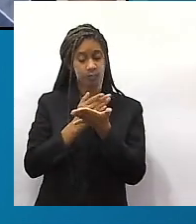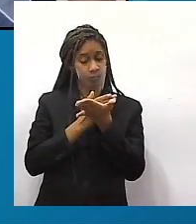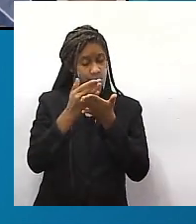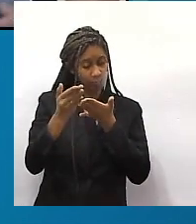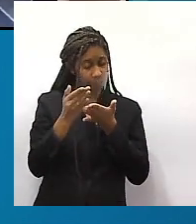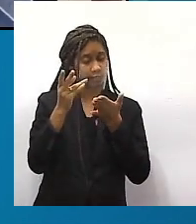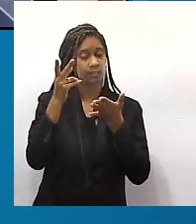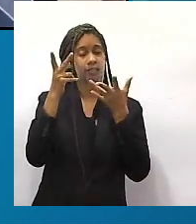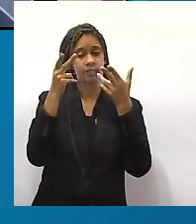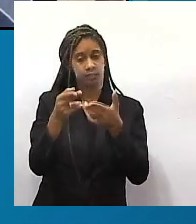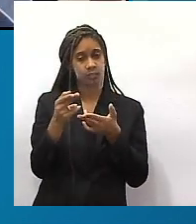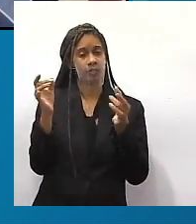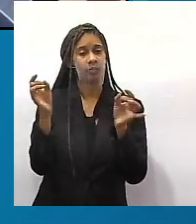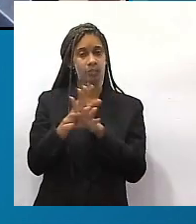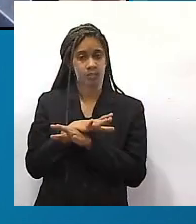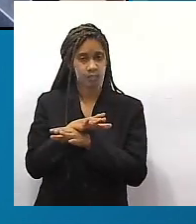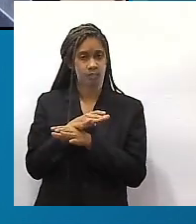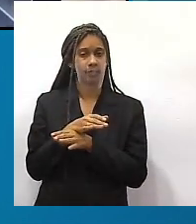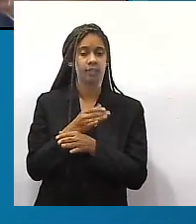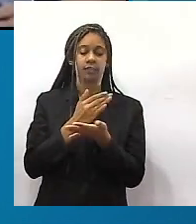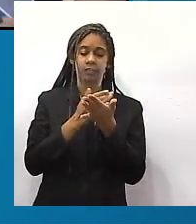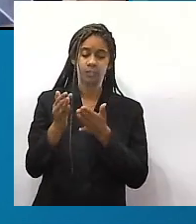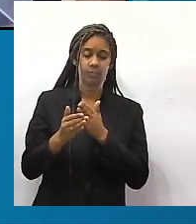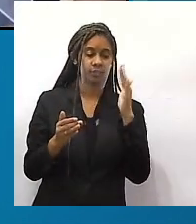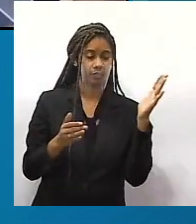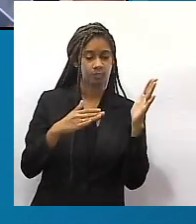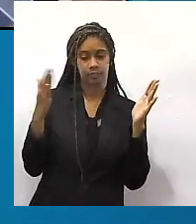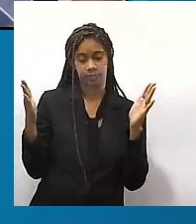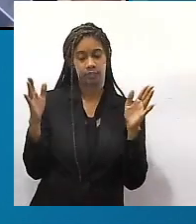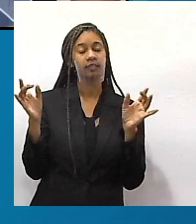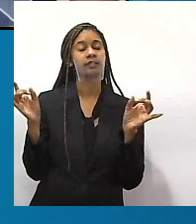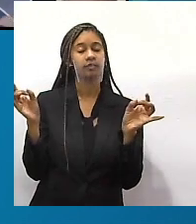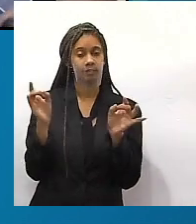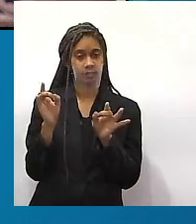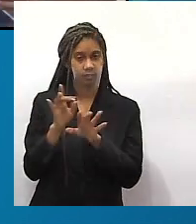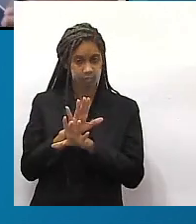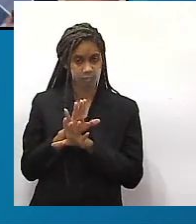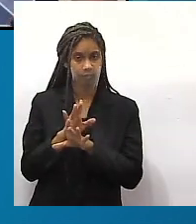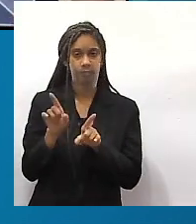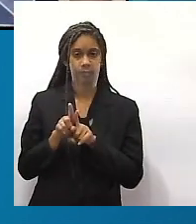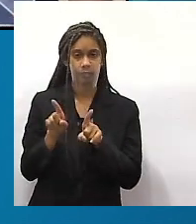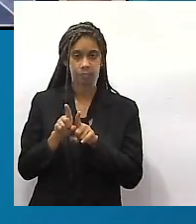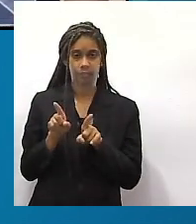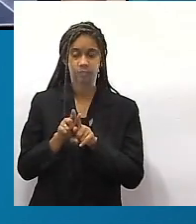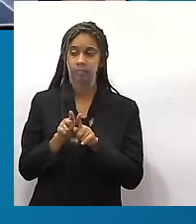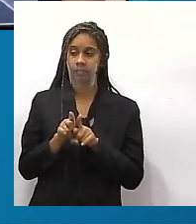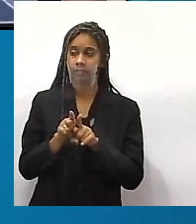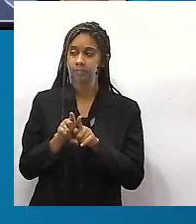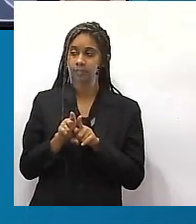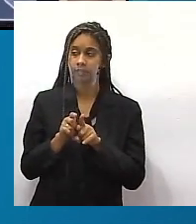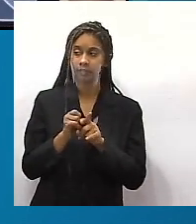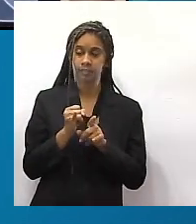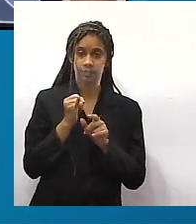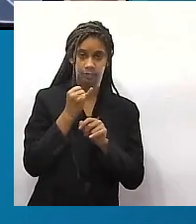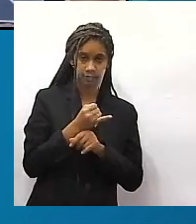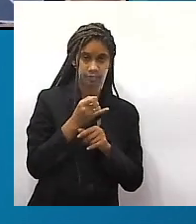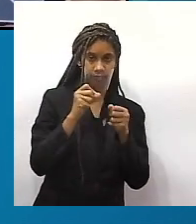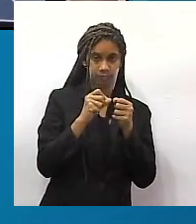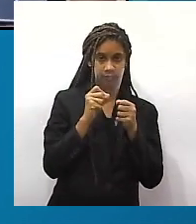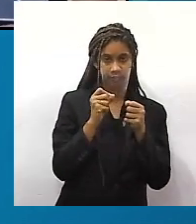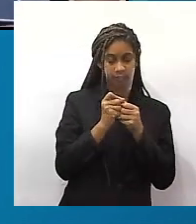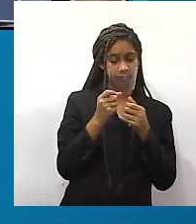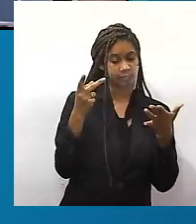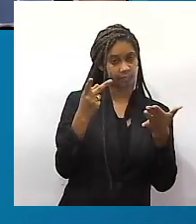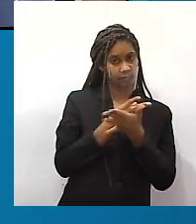Se você fizer começando da esquerda para a direita e terminar da direita para a esquerda, vai dar errado, certo? Então,